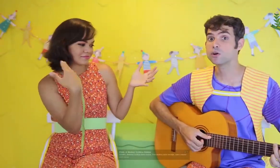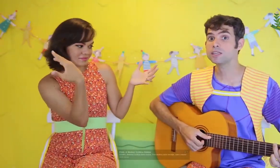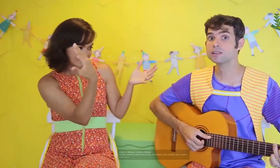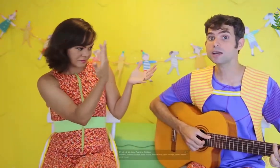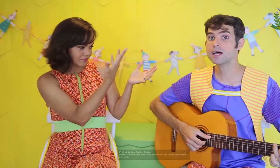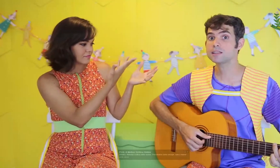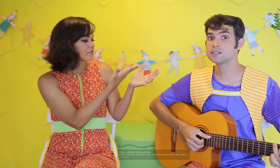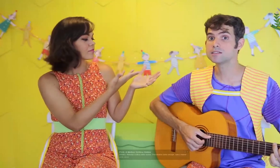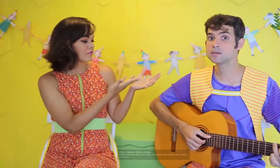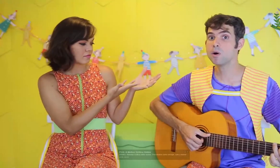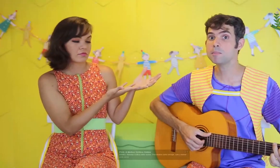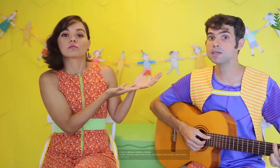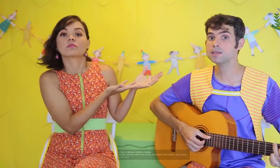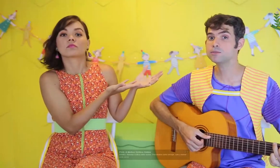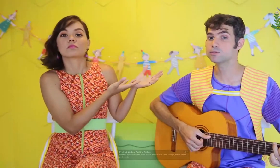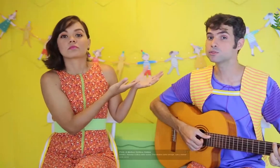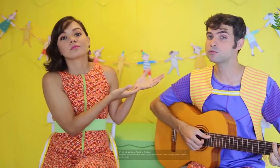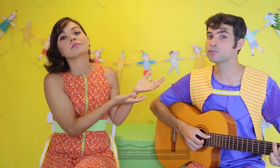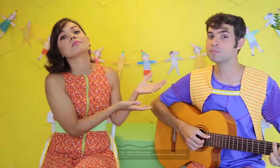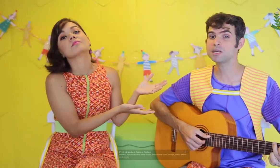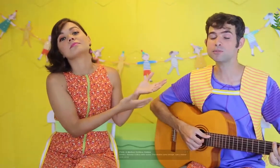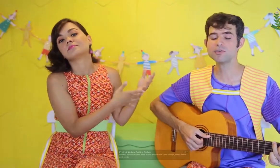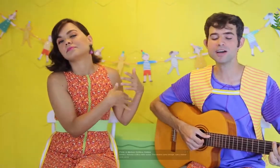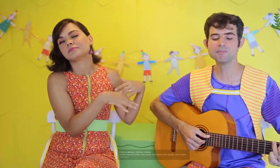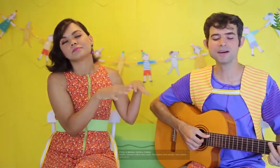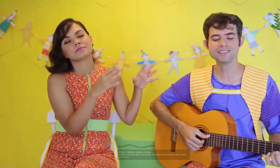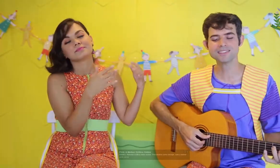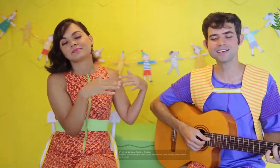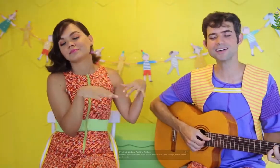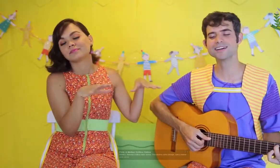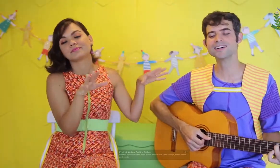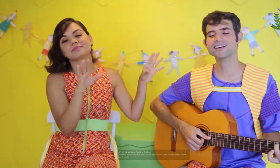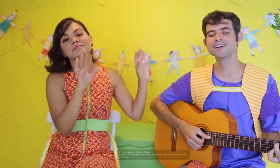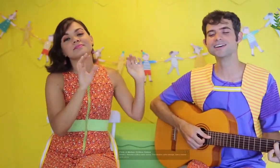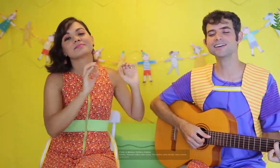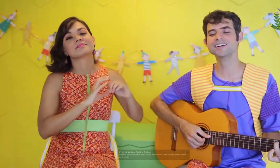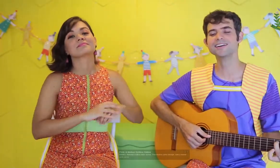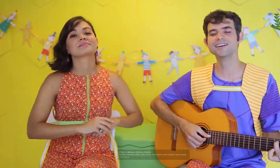É só entrar nesse momento, o sofrimento vai